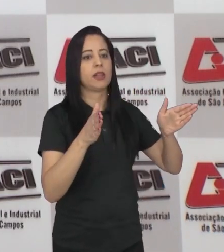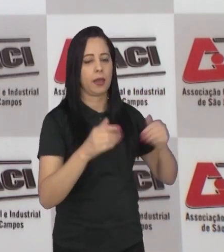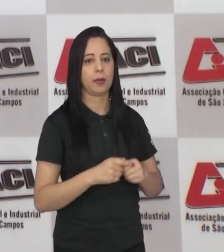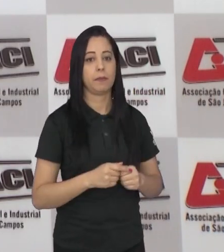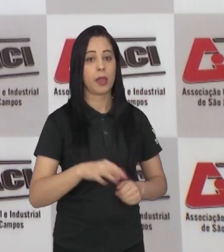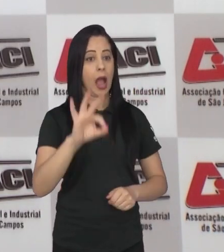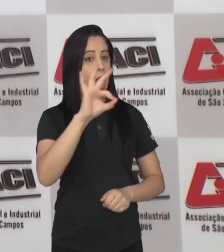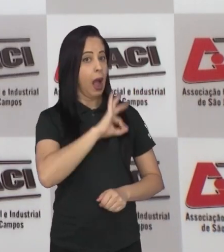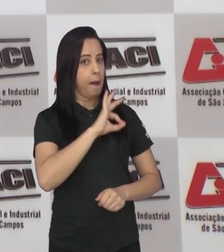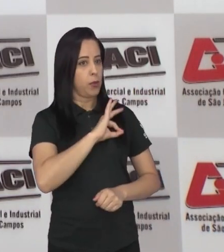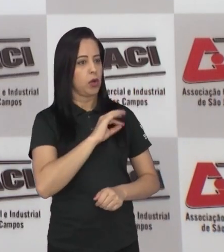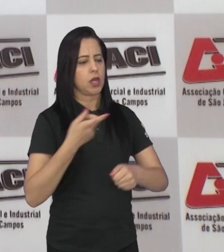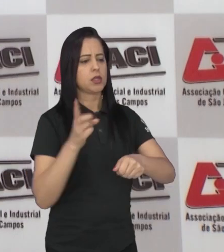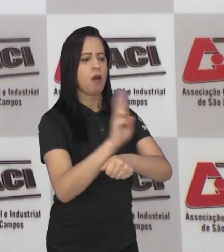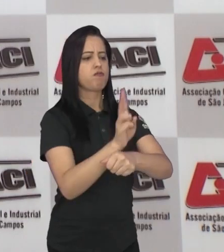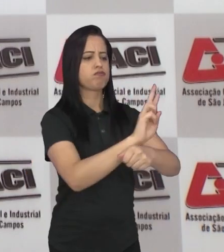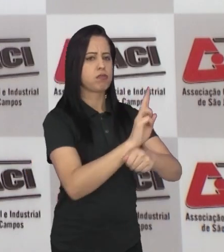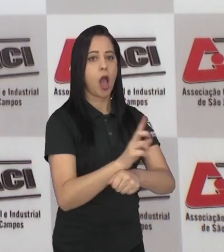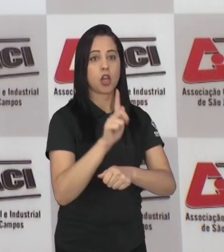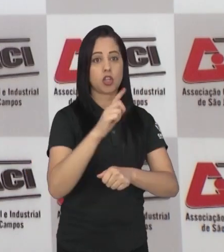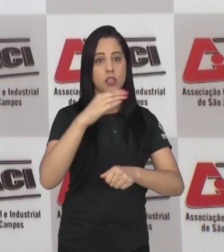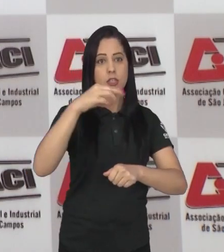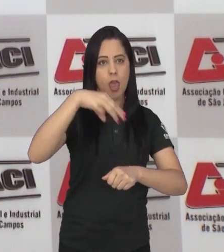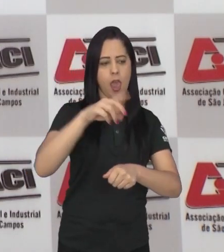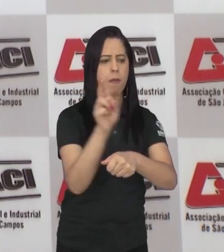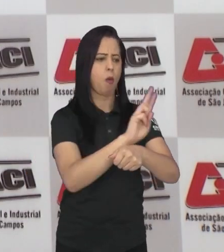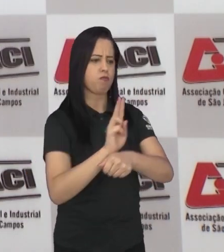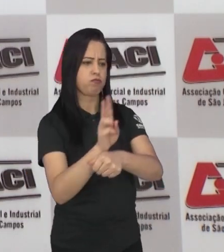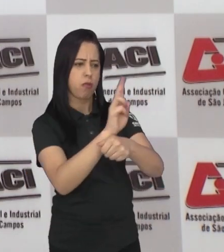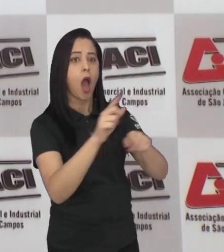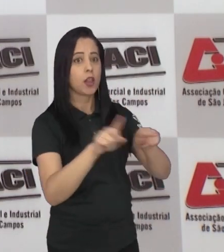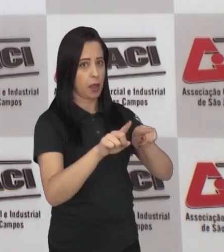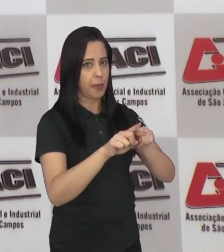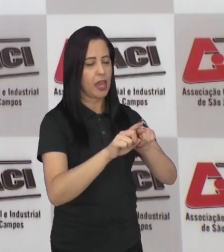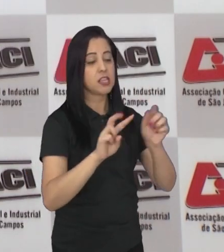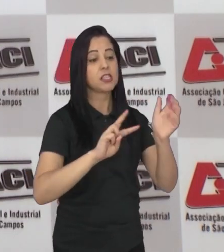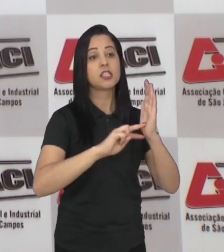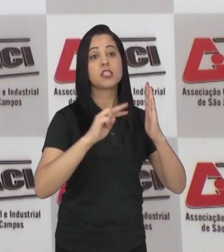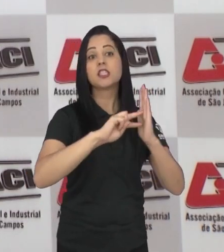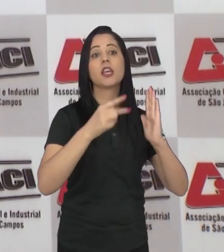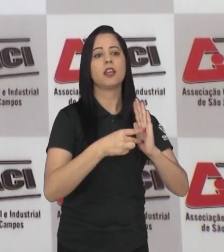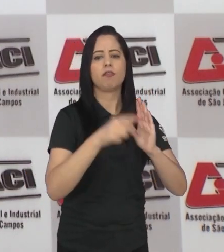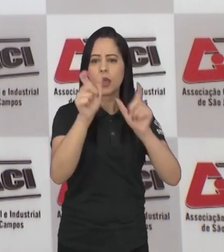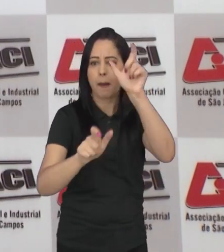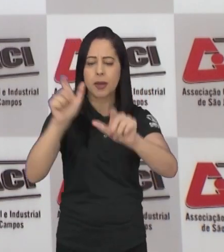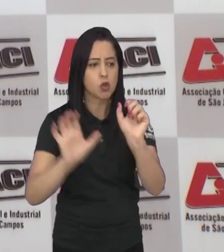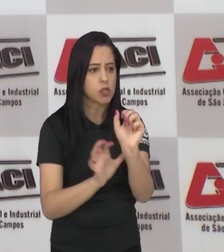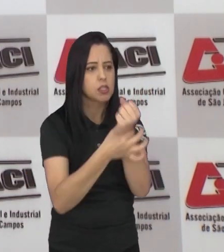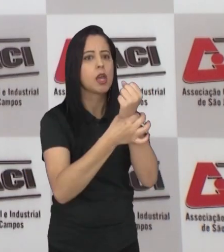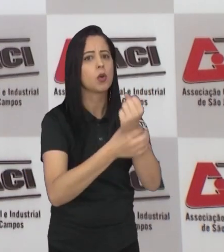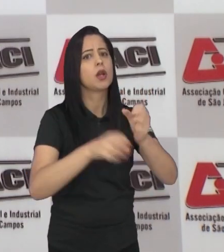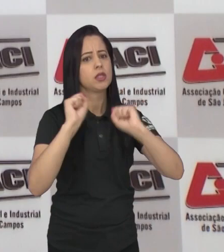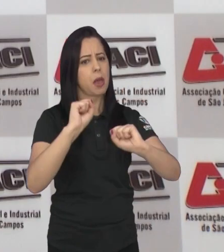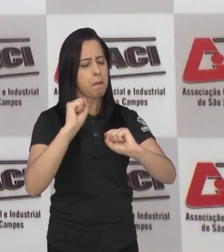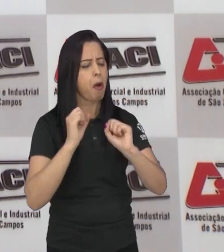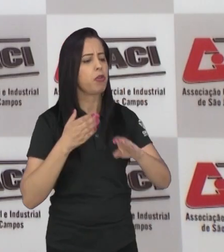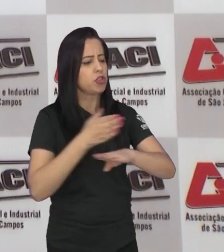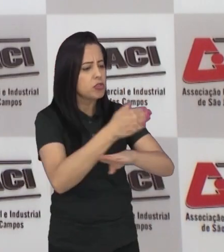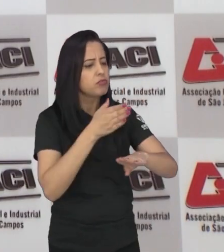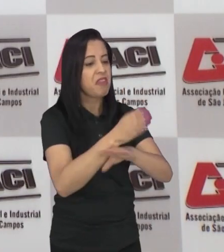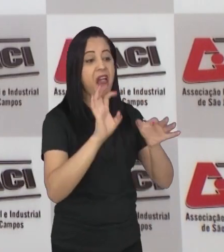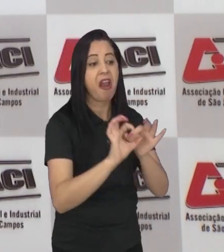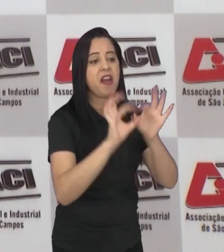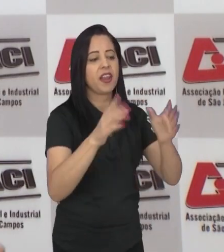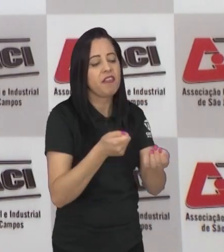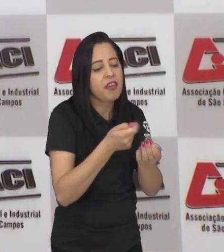contato, Polícia Militar, Guarda Municipal, eles estão intensificando a guarda nesse horário noturno. Então, dá mais segurança também para o consumidor vir para a